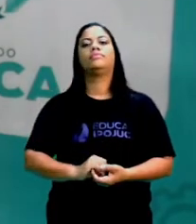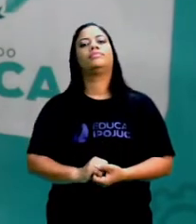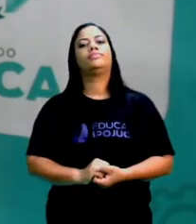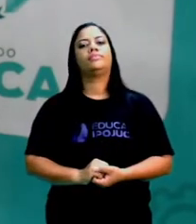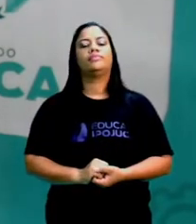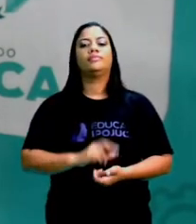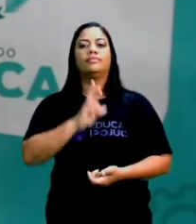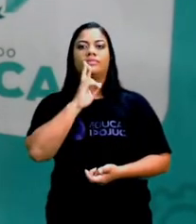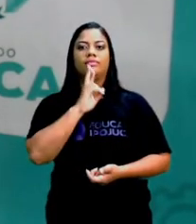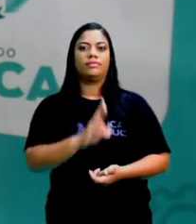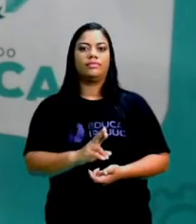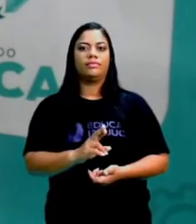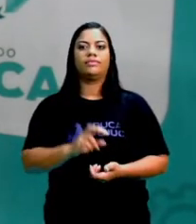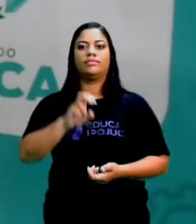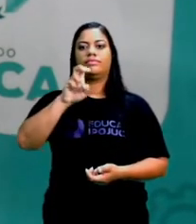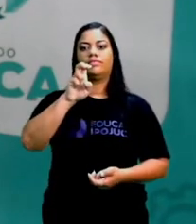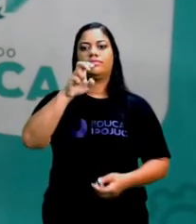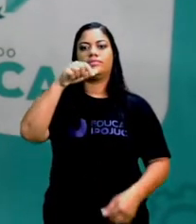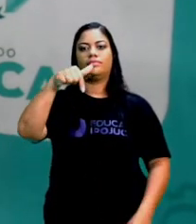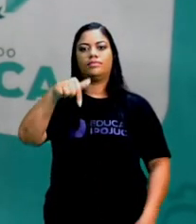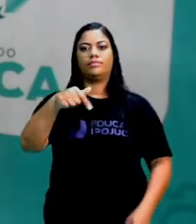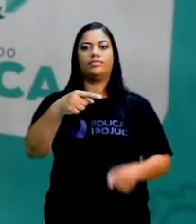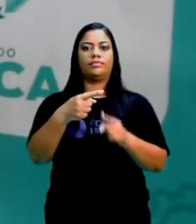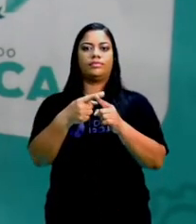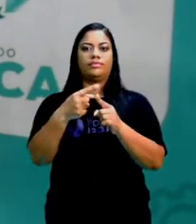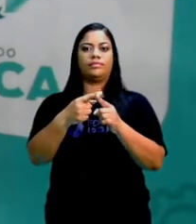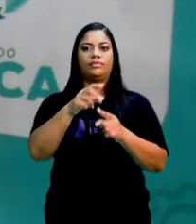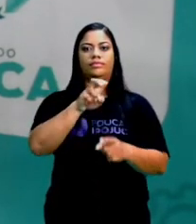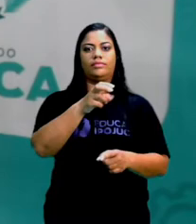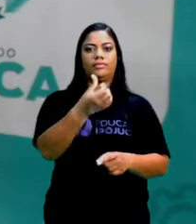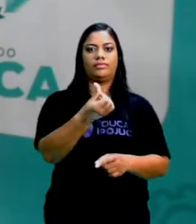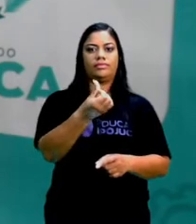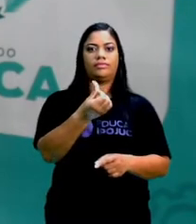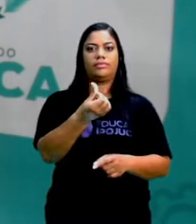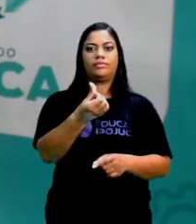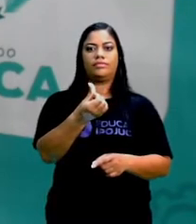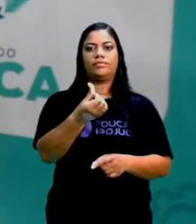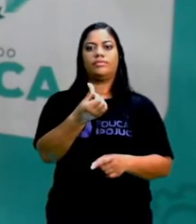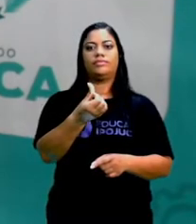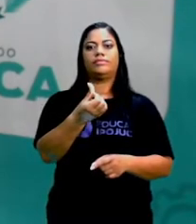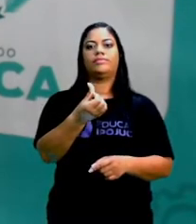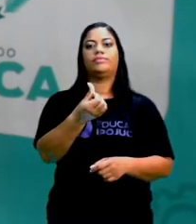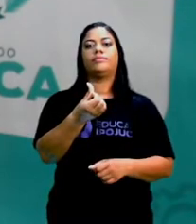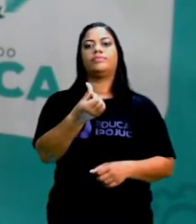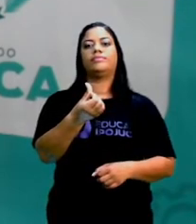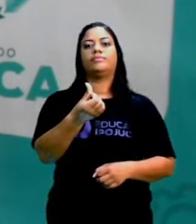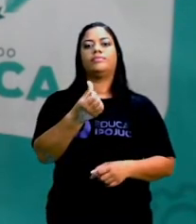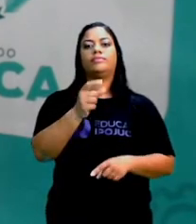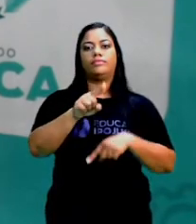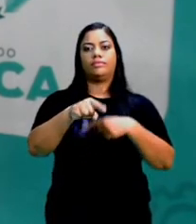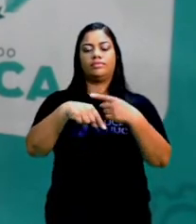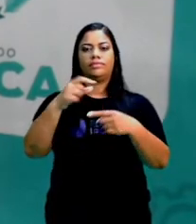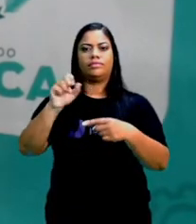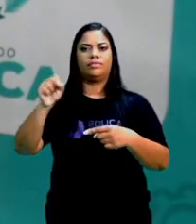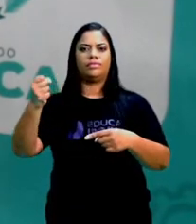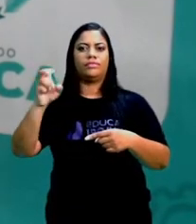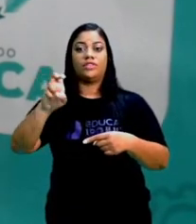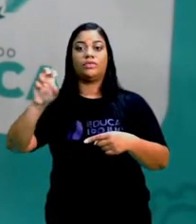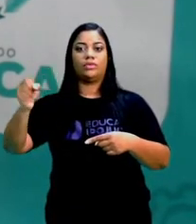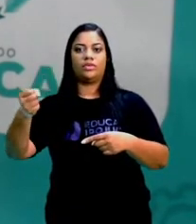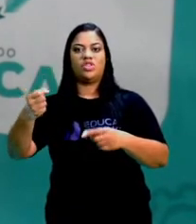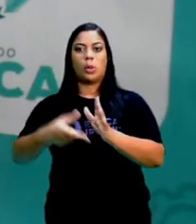Então, resposta 57, porque 56 pulou para 58.